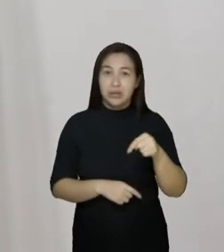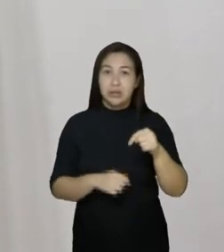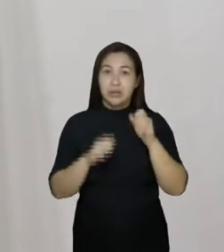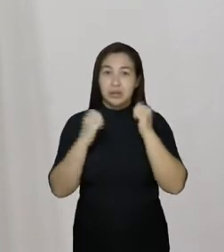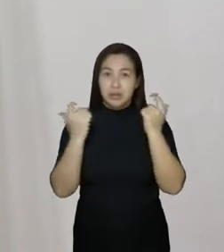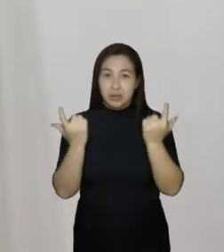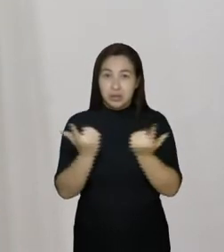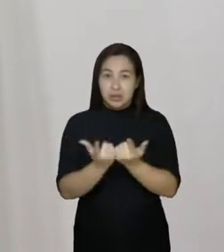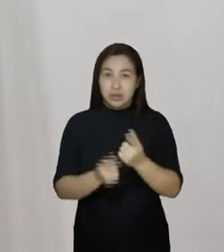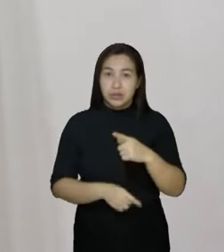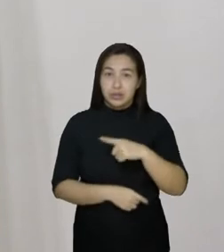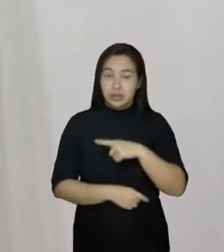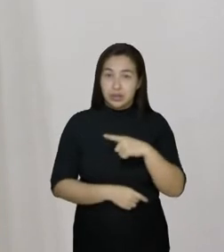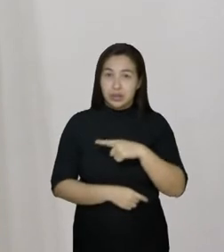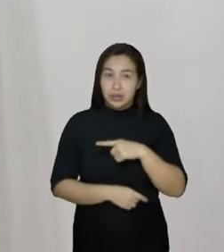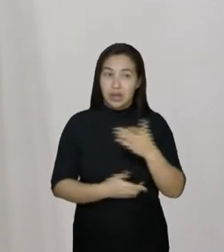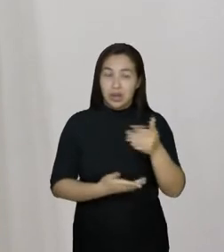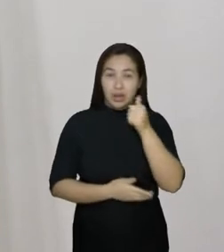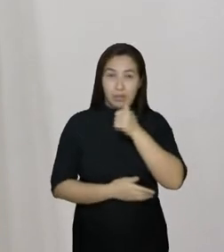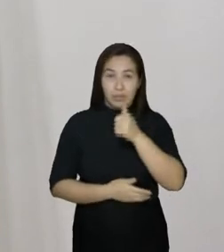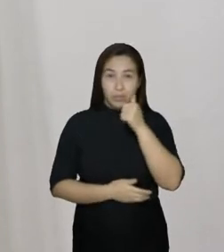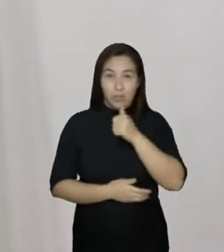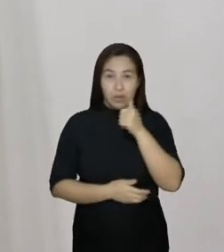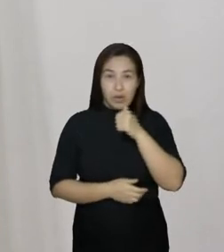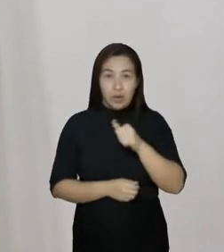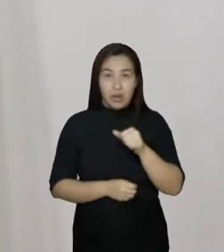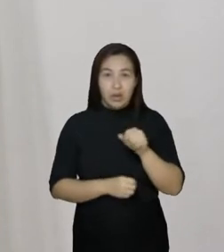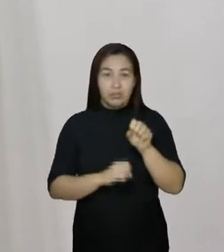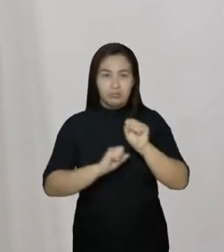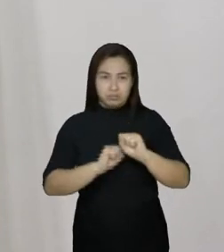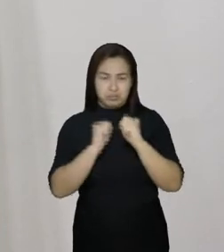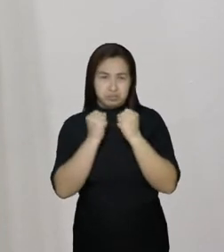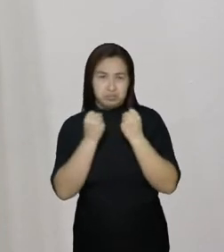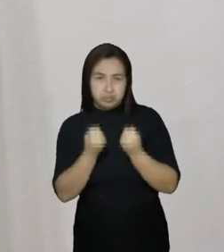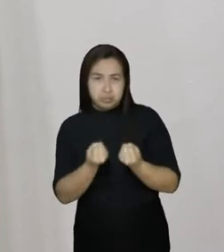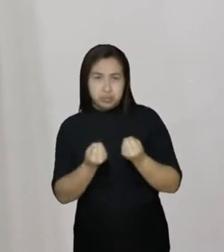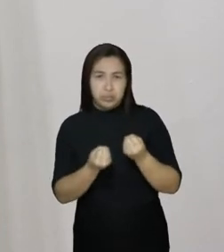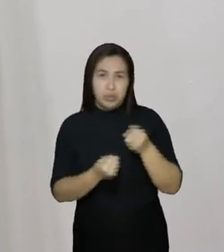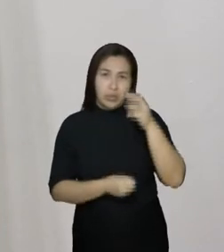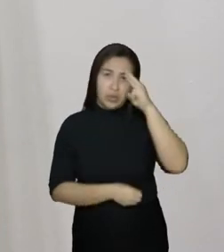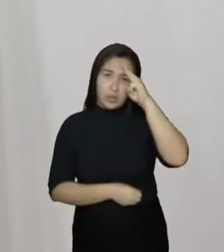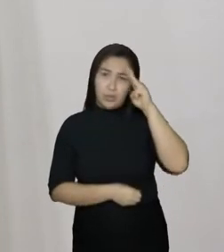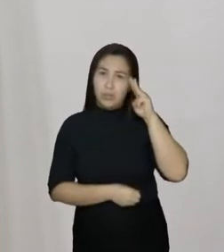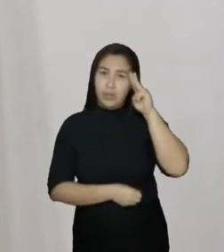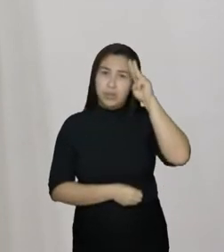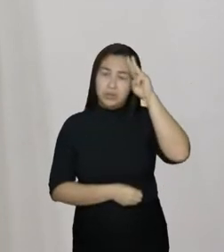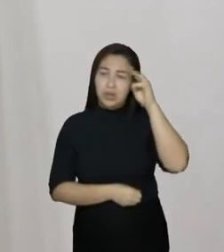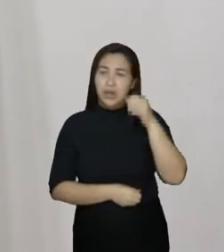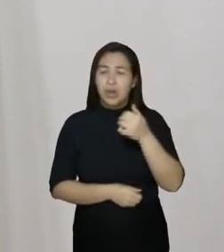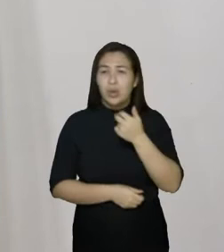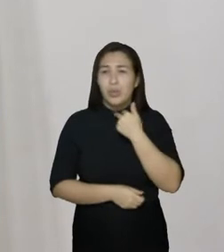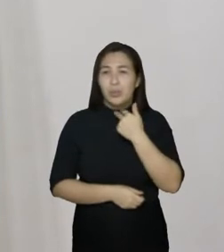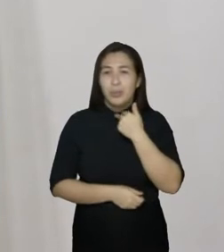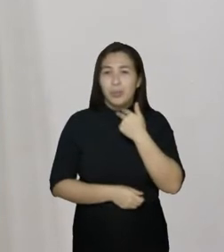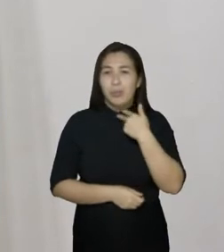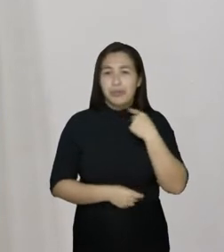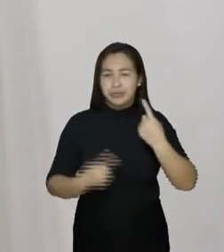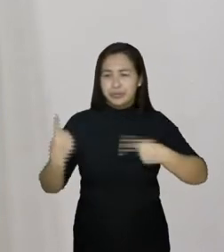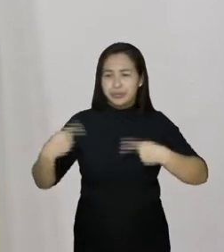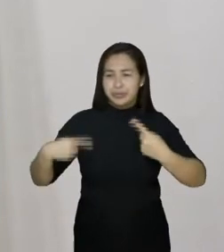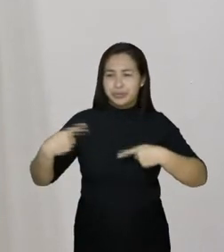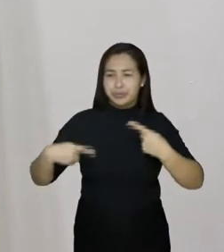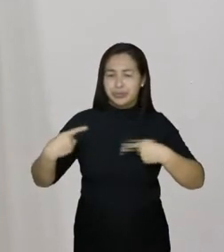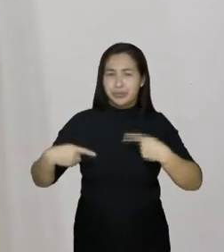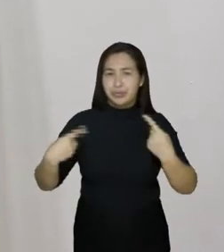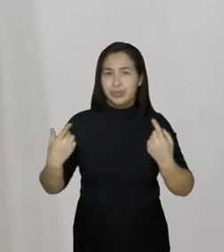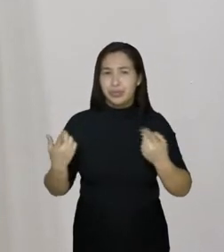defensora do Carlos Moisés, que diz que nós não devemos nos ater a discussões pretéritas. E eu também